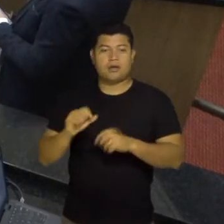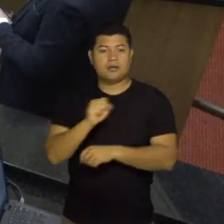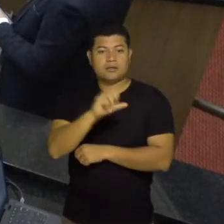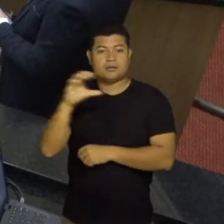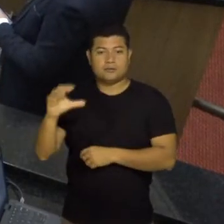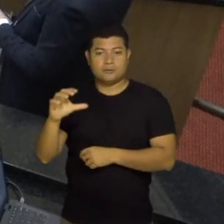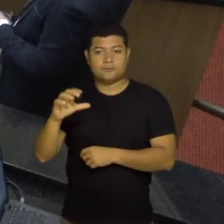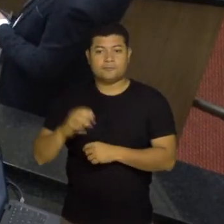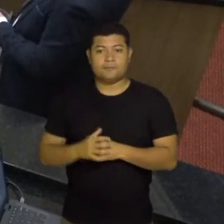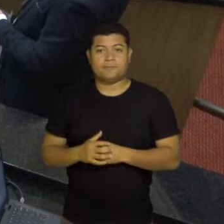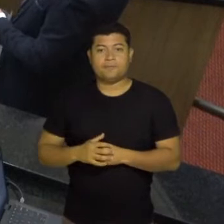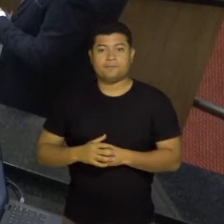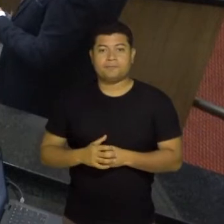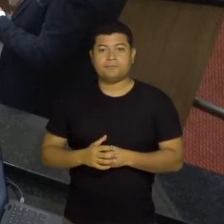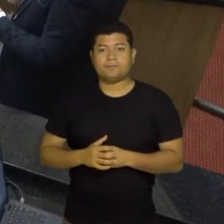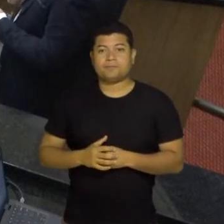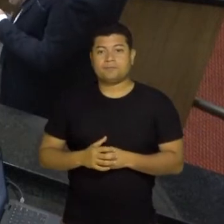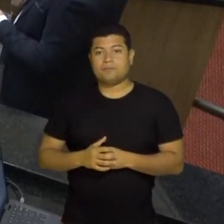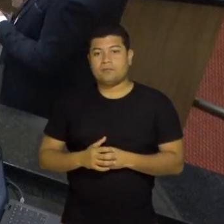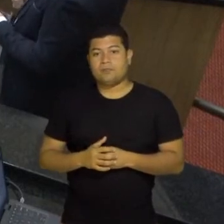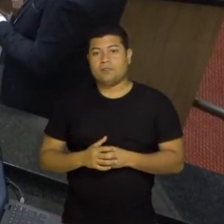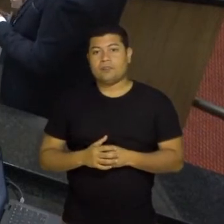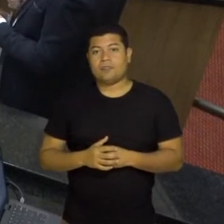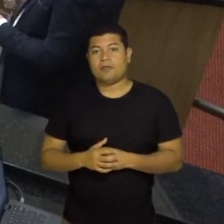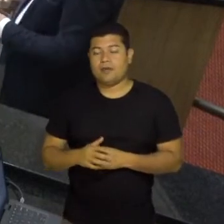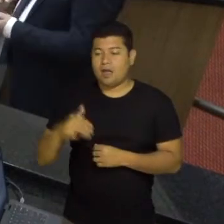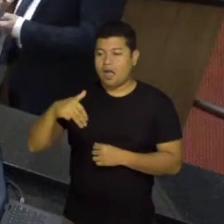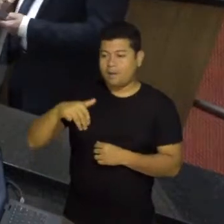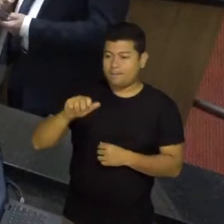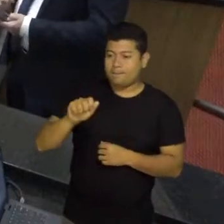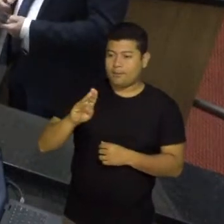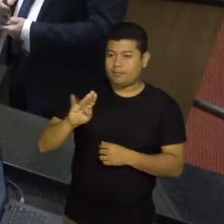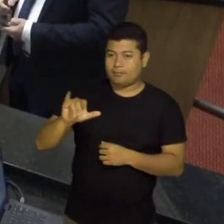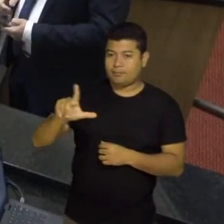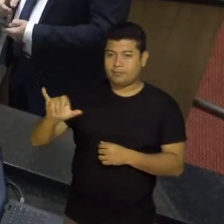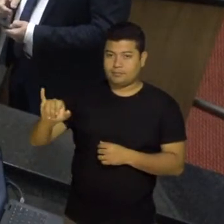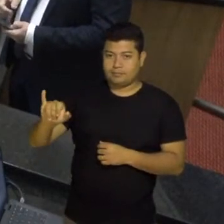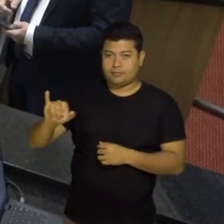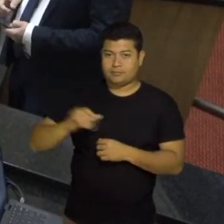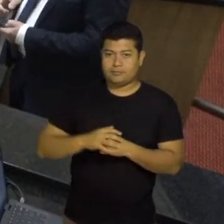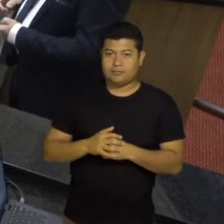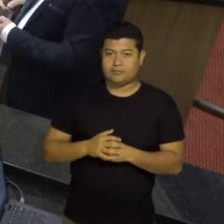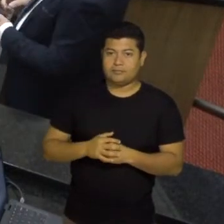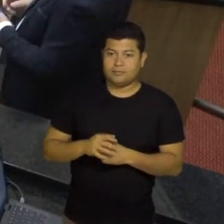deputado Nadal, a Mabili, é ali do oeste do estado. Saiu lá de Videira.